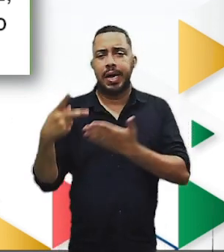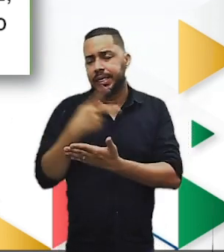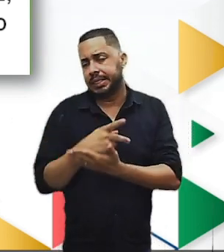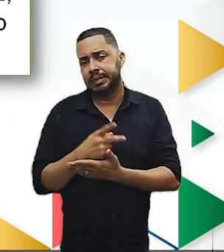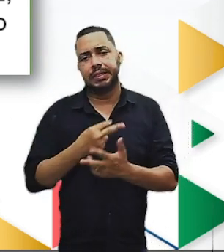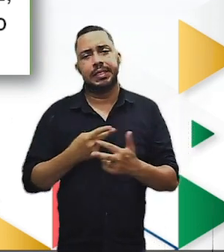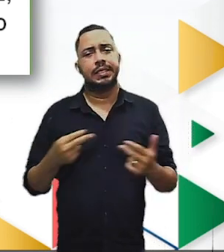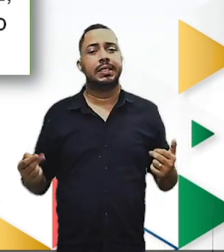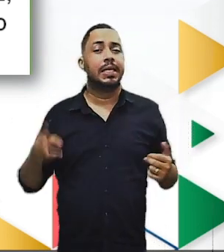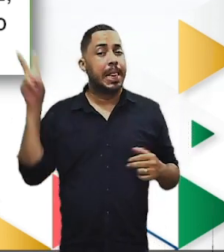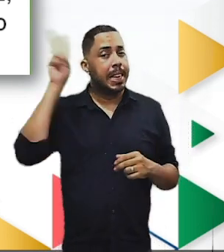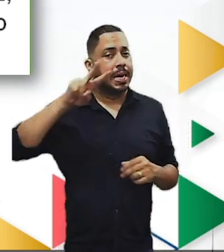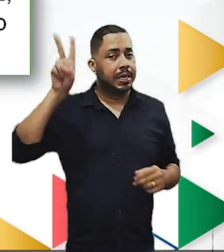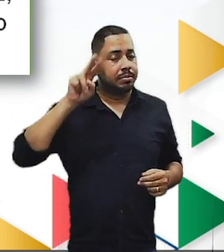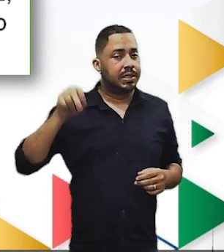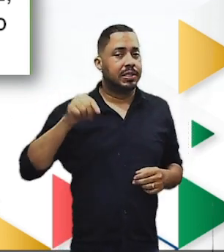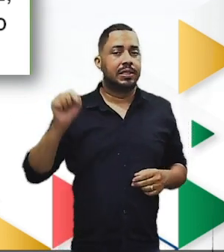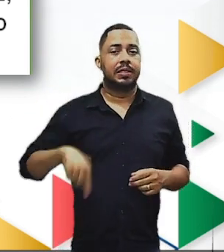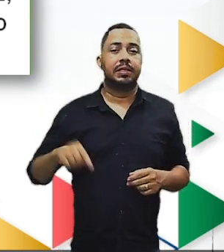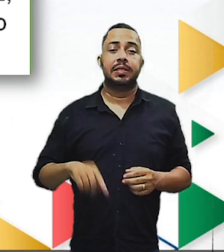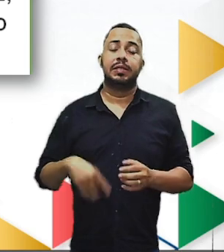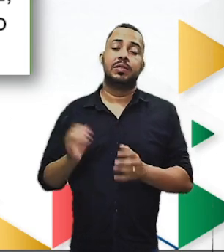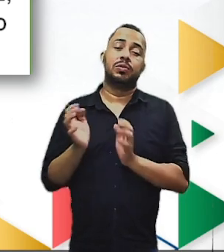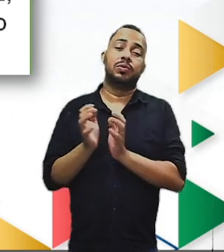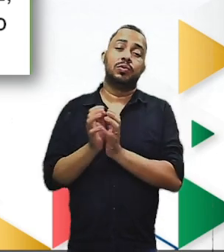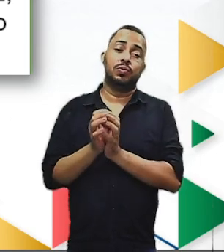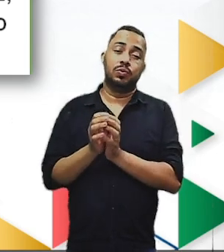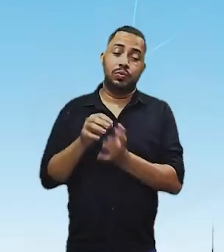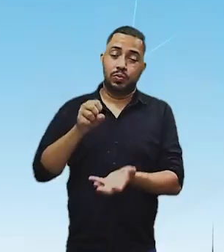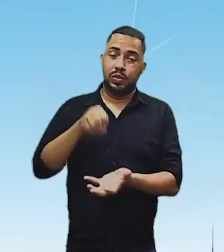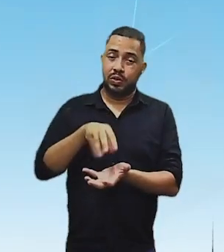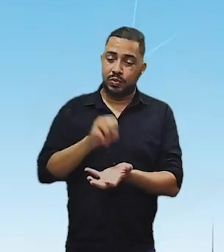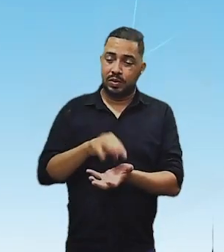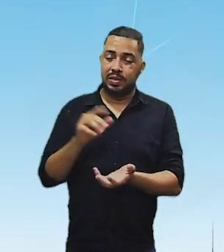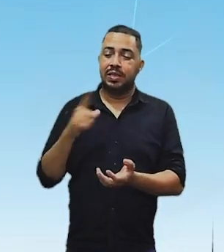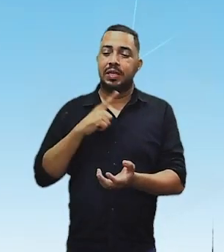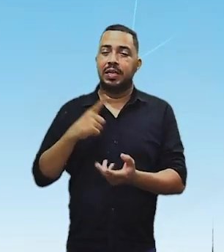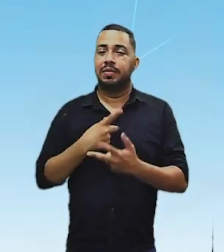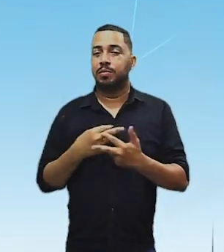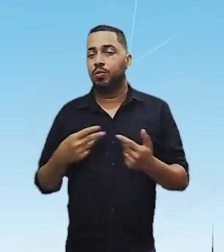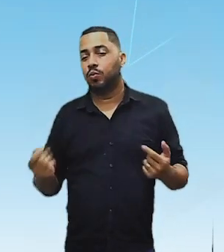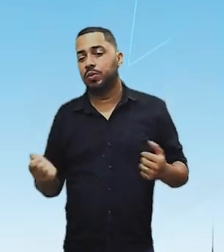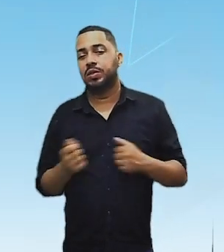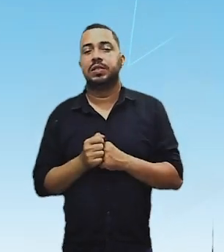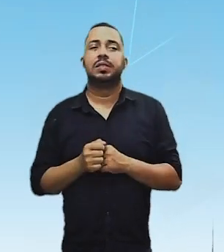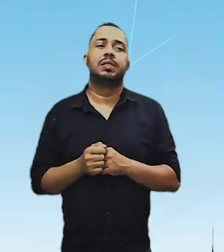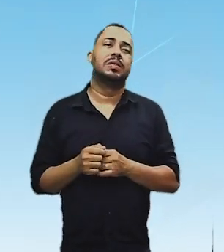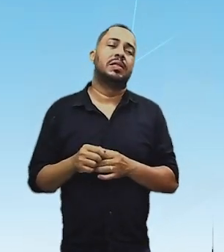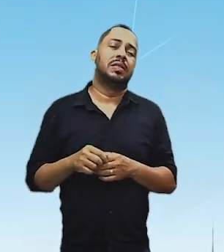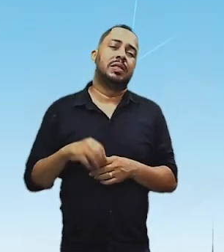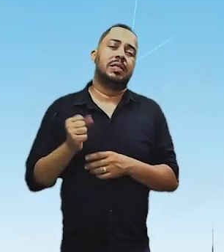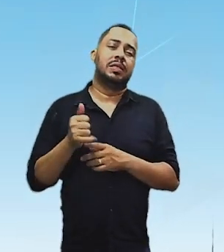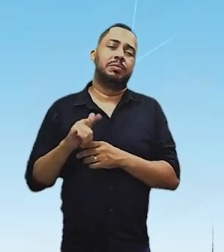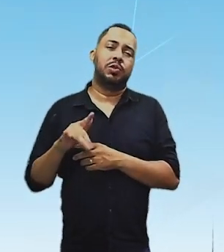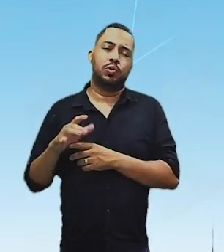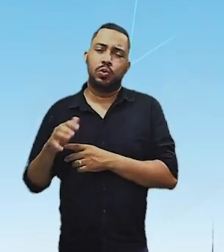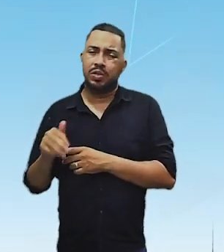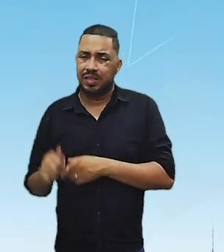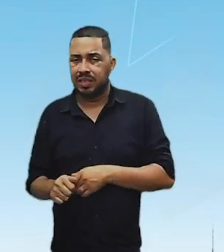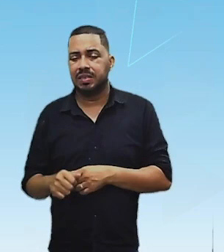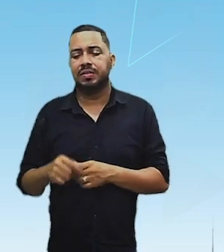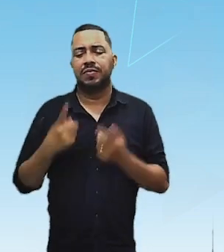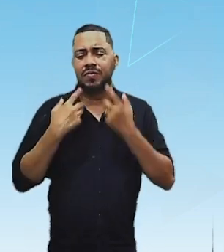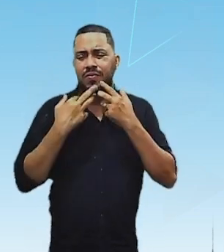etc. Lembrem-se que aqui no EducaPE nós já falamos em multimodalidade, multissemiose, as várias